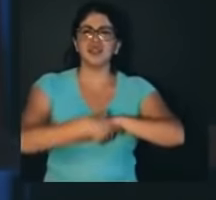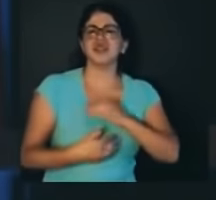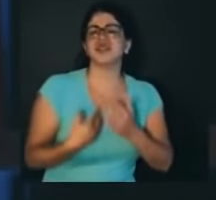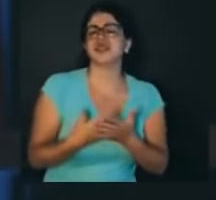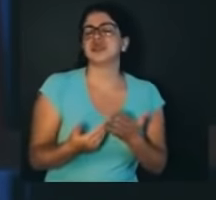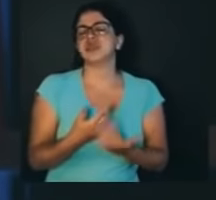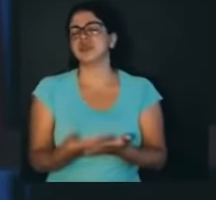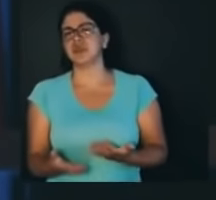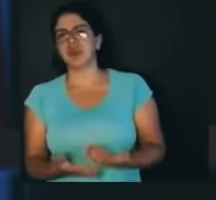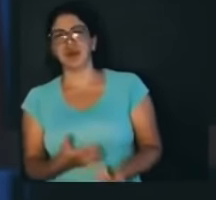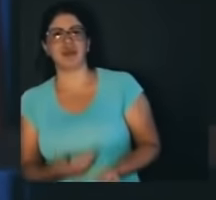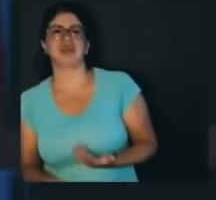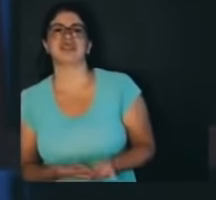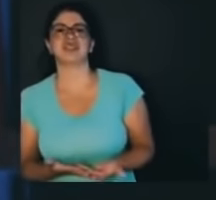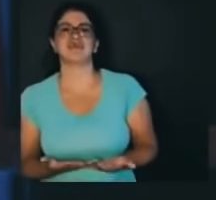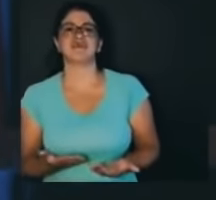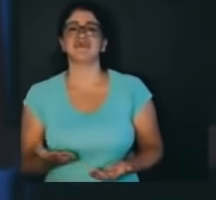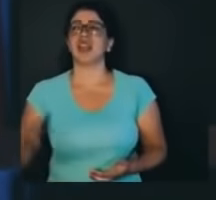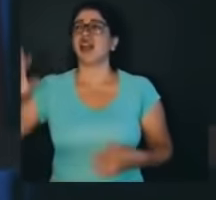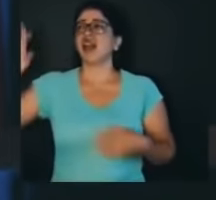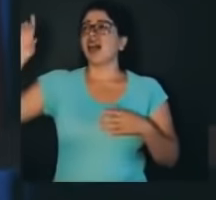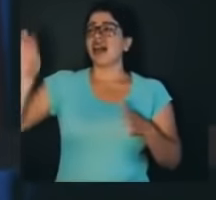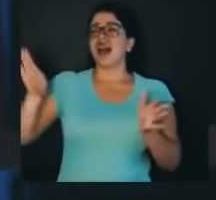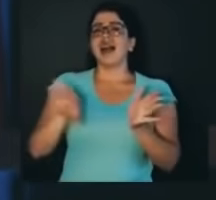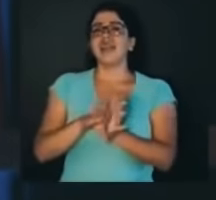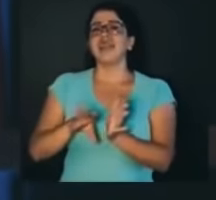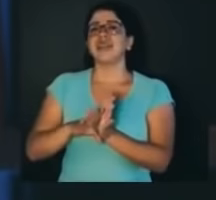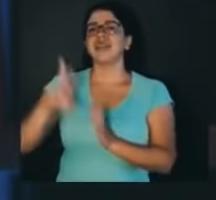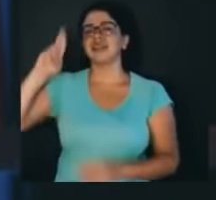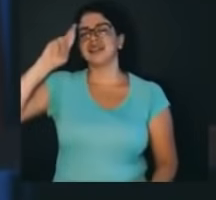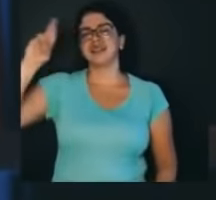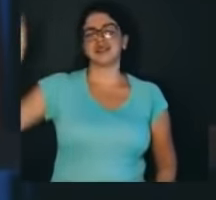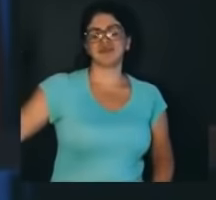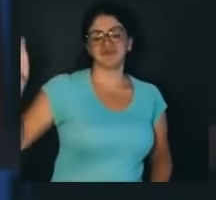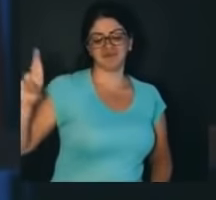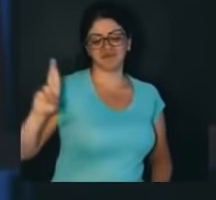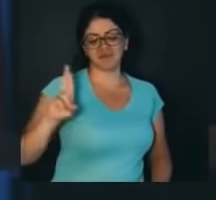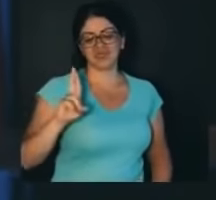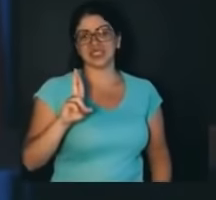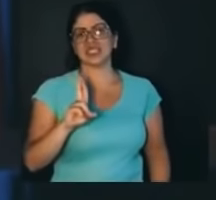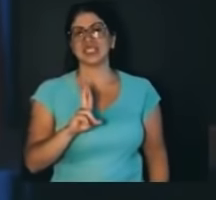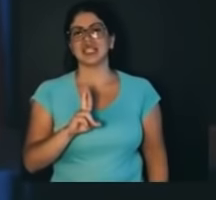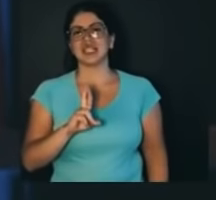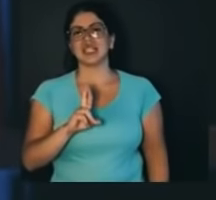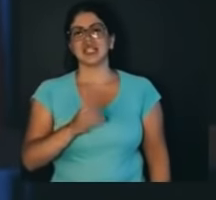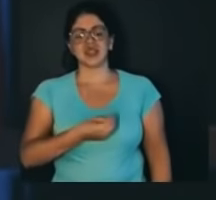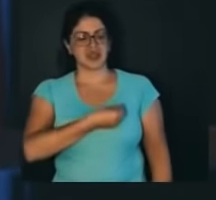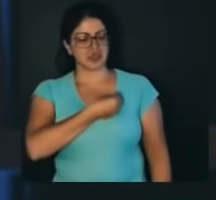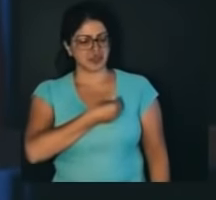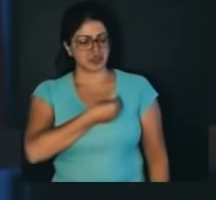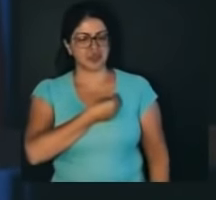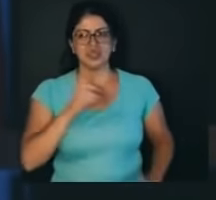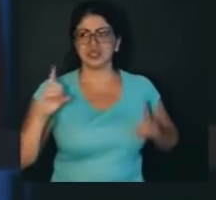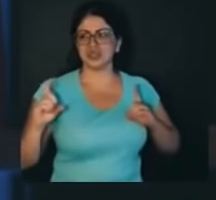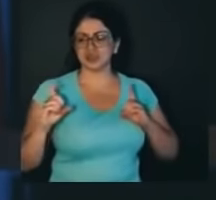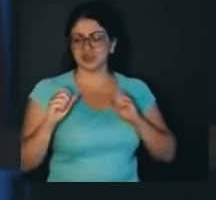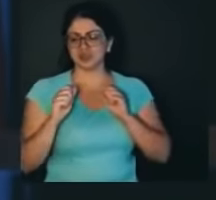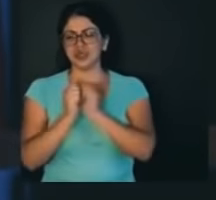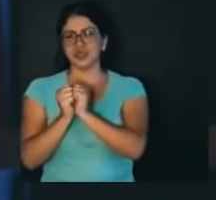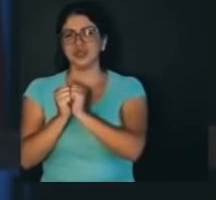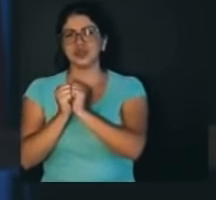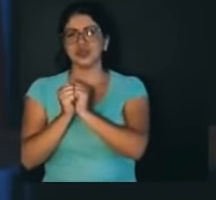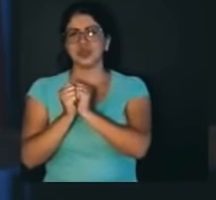venha, o Senhor fará, Senhor, com que a nossa vida em ti seja boa, perfeita e